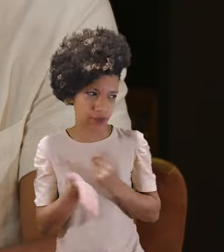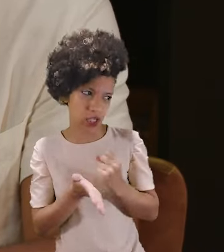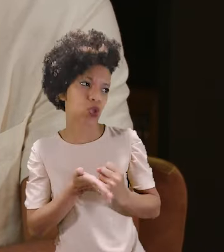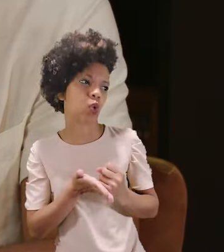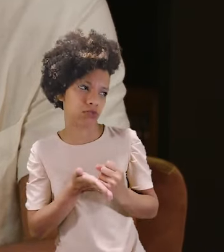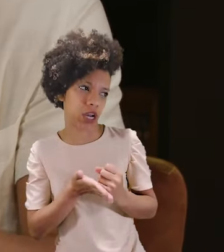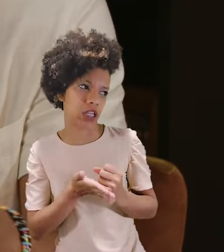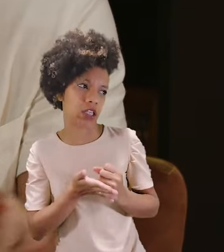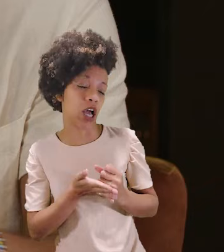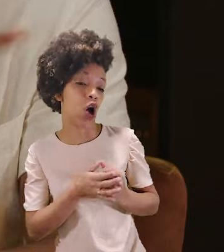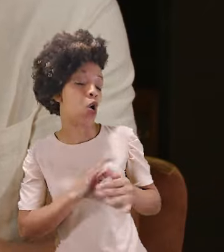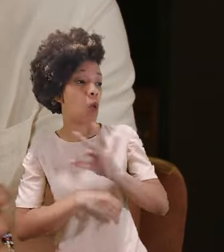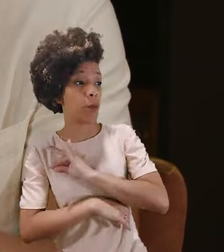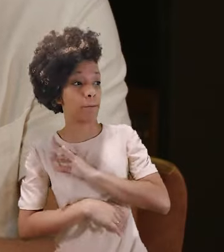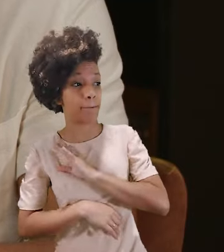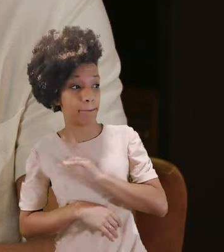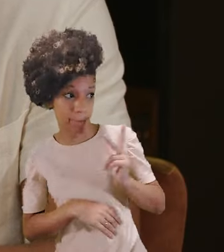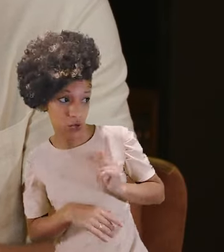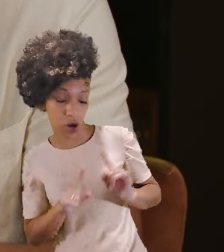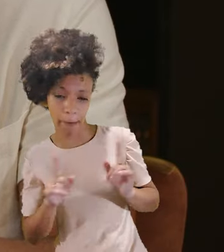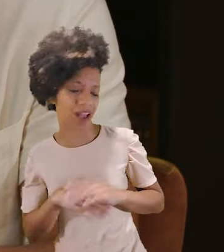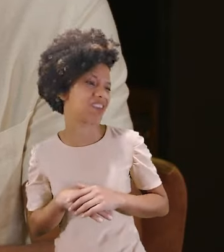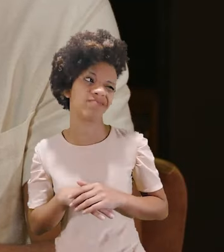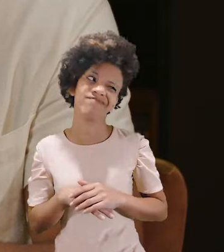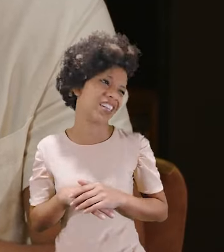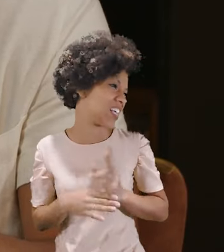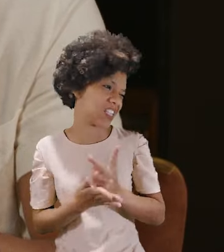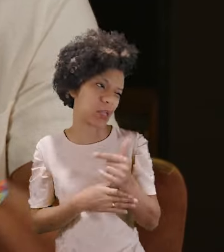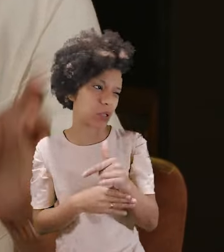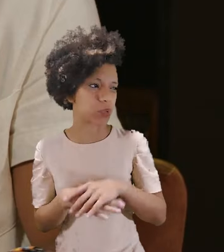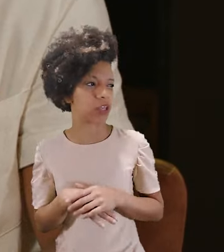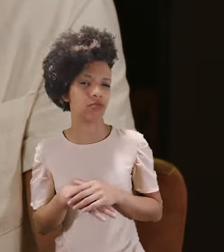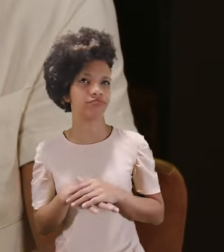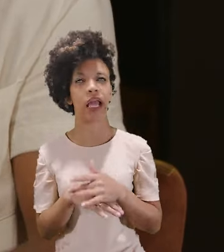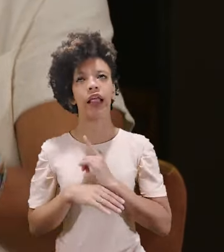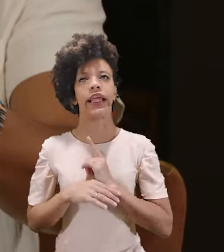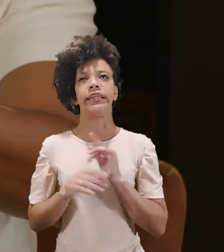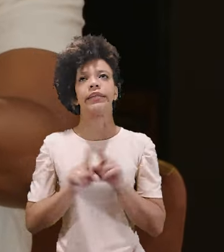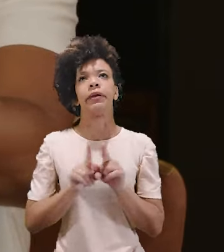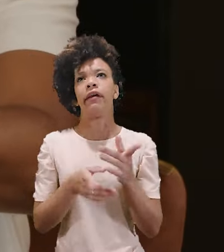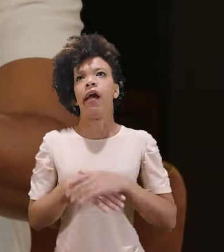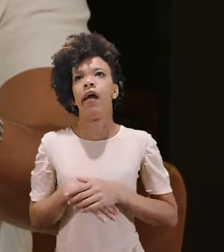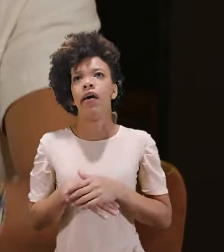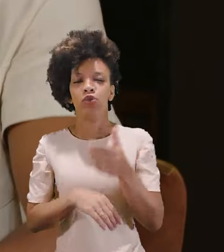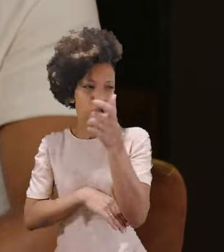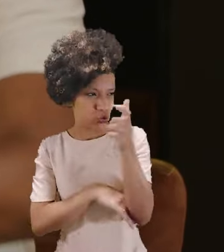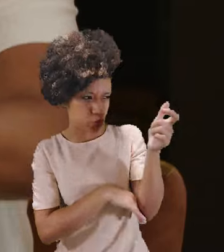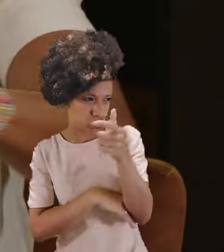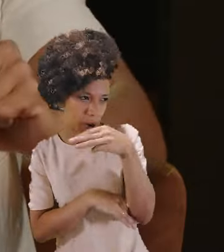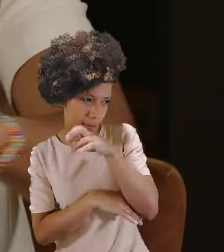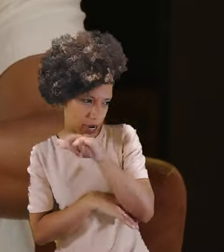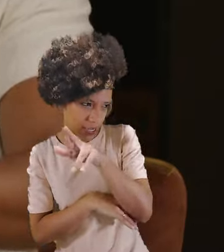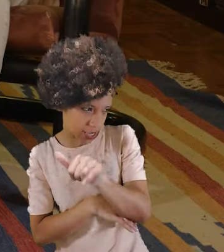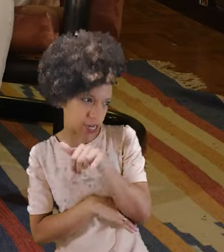os caras contratam né segurança mas não aumente na maiores navios do mundo não tem nada e simplesmente resale a gente tem também a mangueira de incêndio